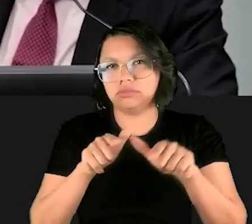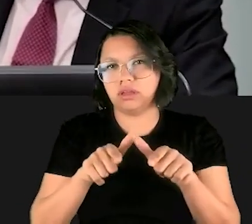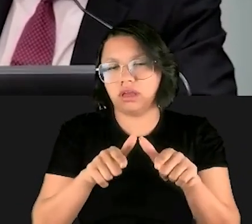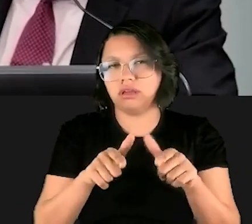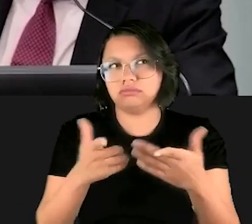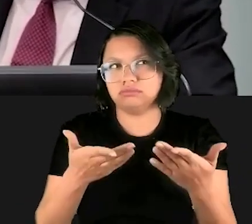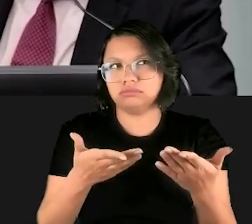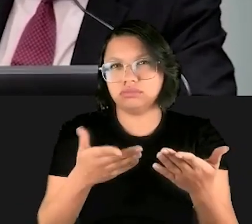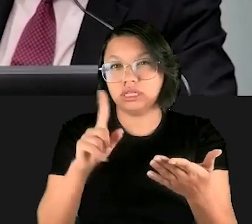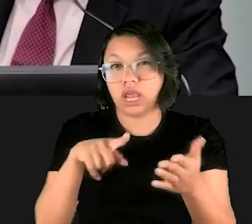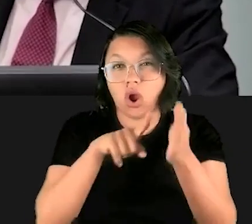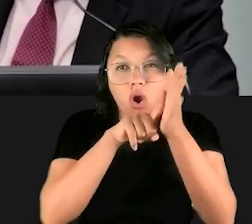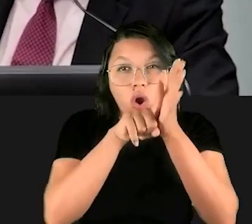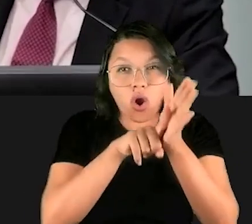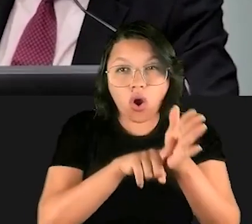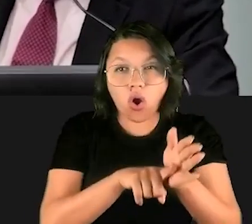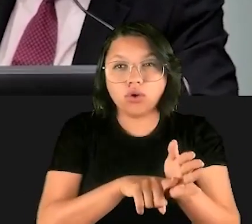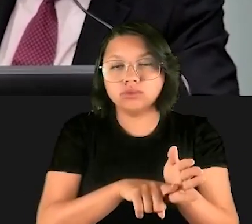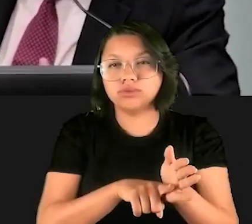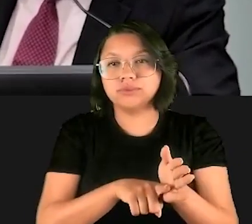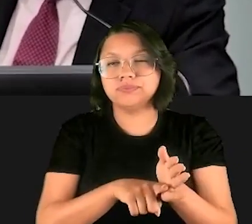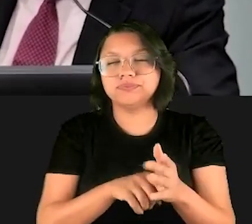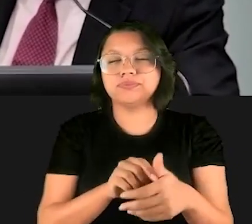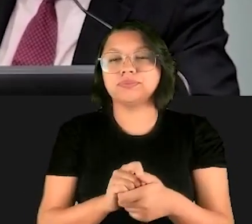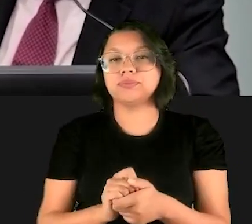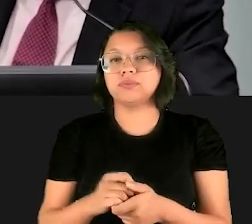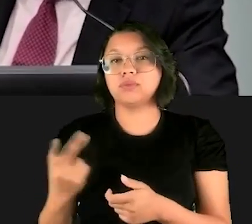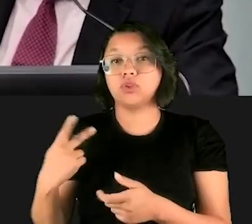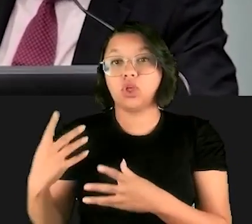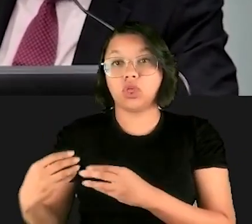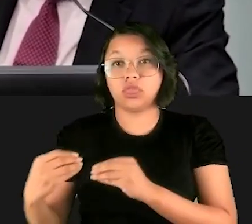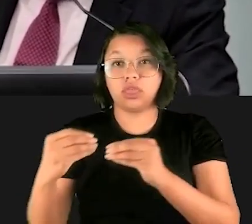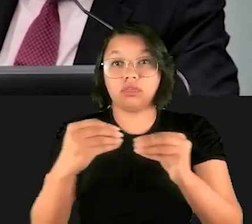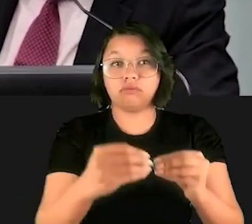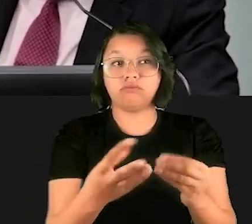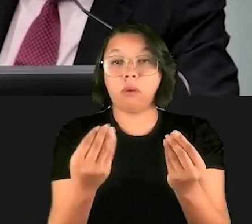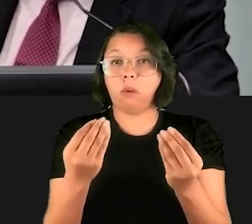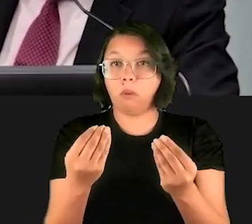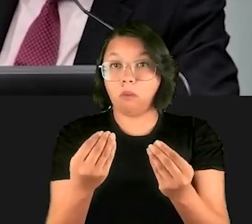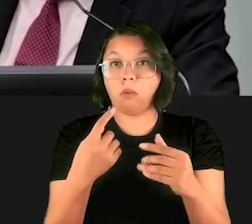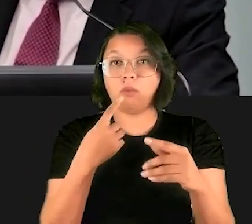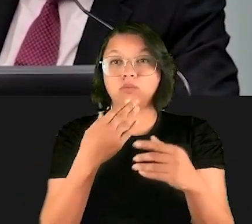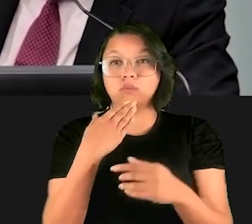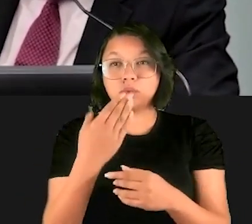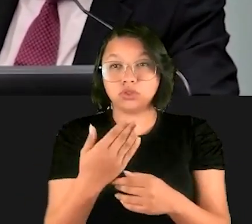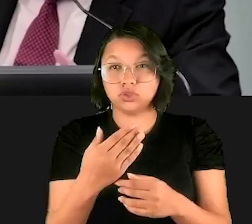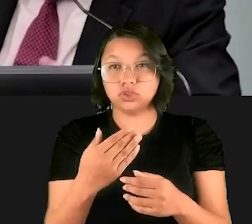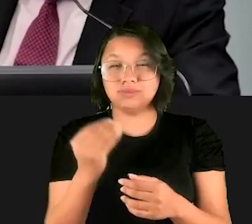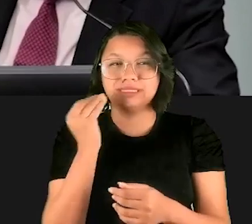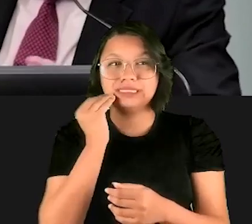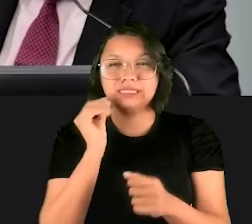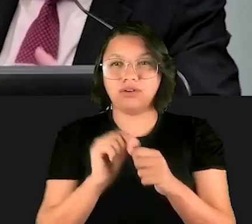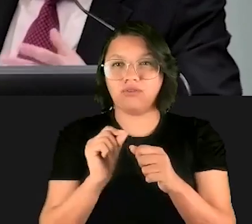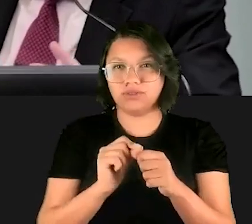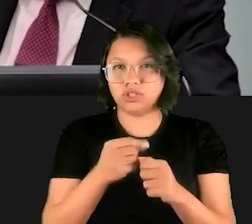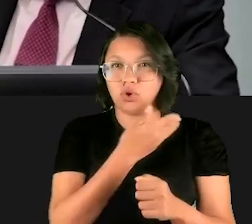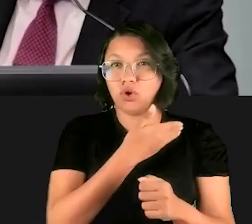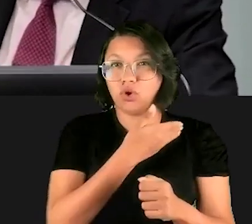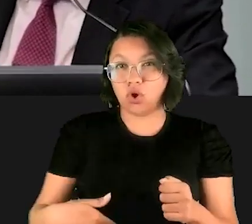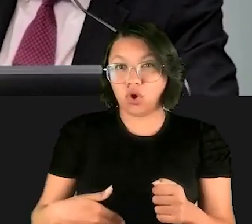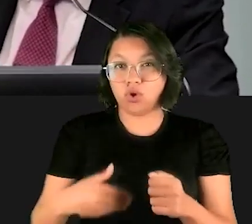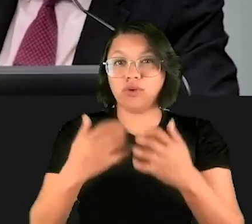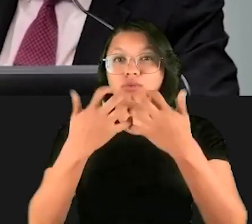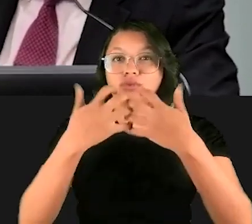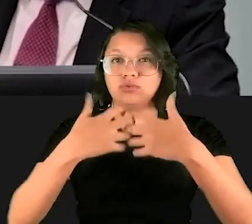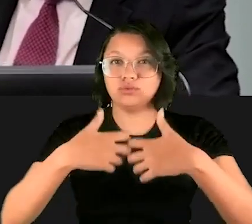executiva, ele é consultivo, mas nós levamos muitas demandas e tentamos fazer com que o Estado de São Paulo funcione realmente